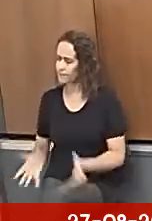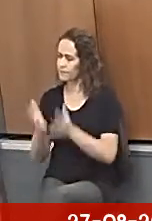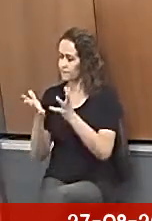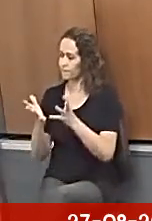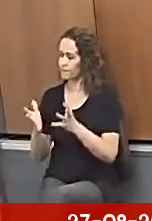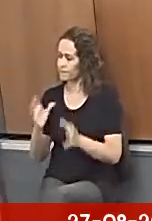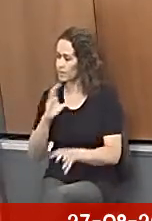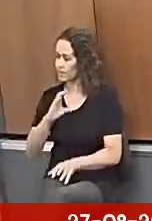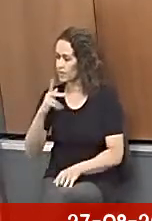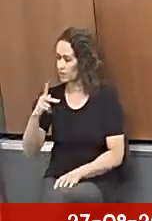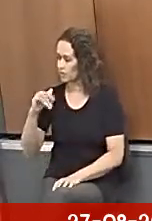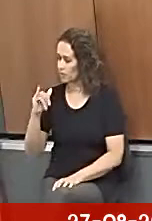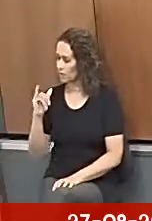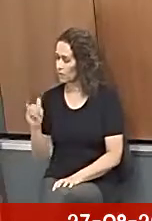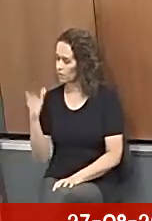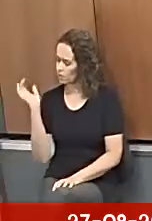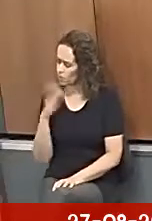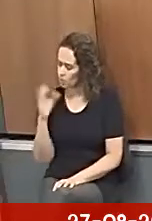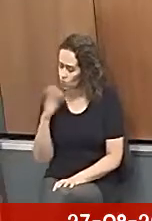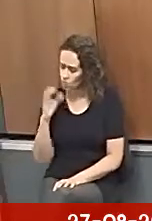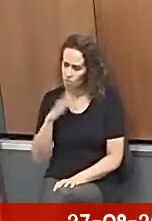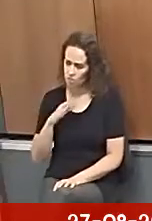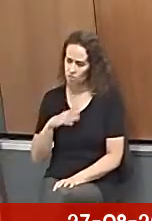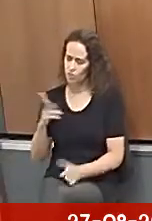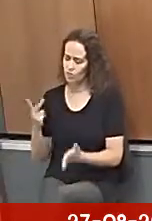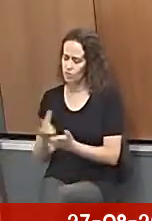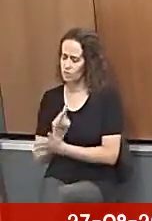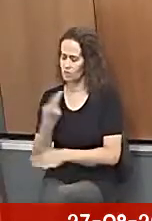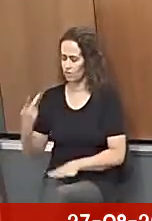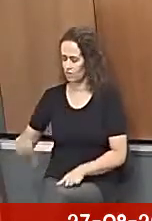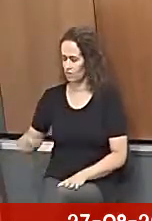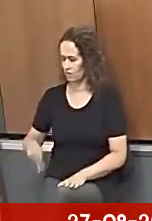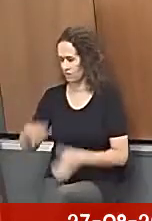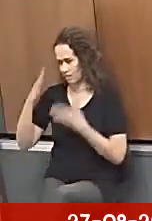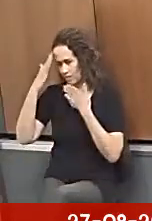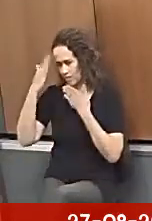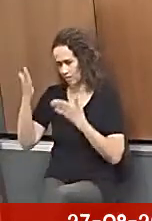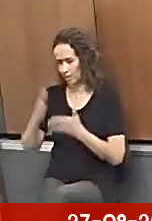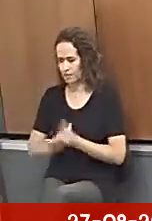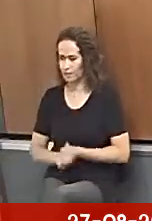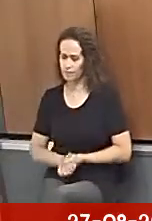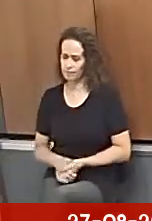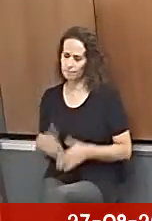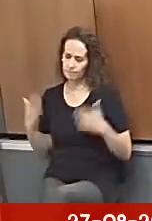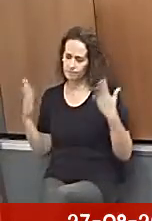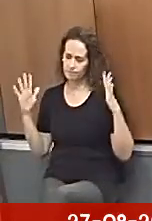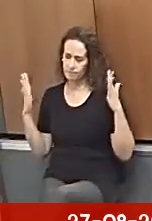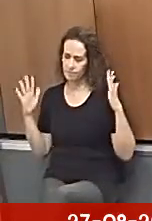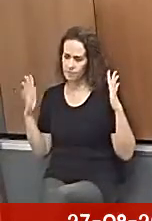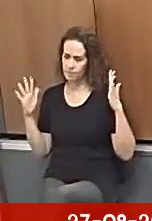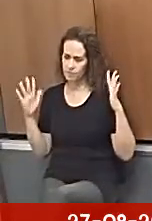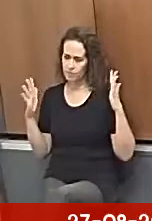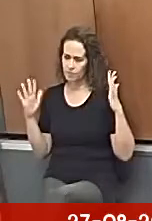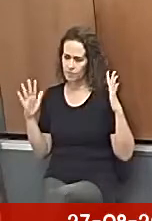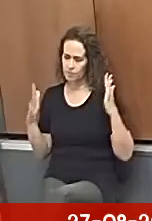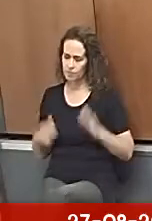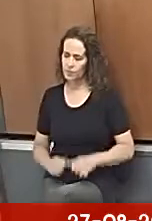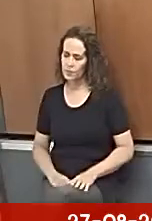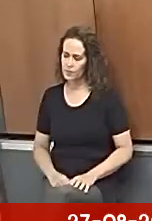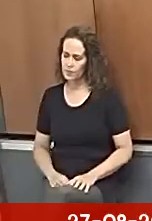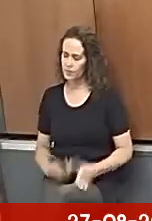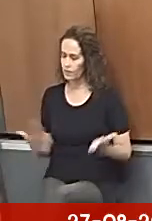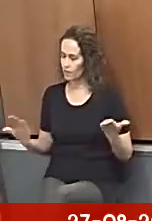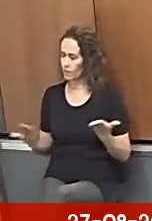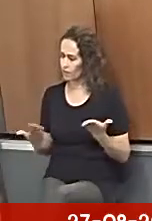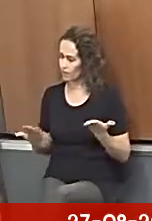essa cpi em caráter de urgência possa acontecer aqui nessa casa obrigado obrigado professor cleiton vou passar